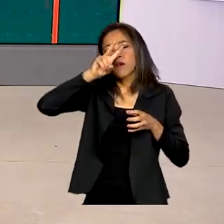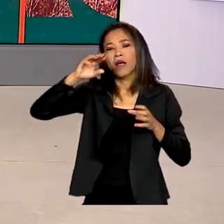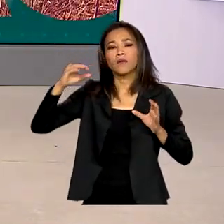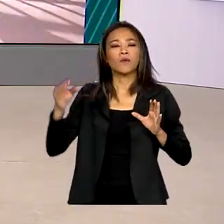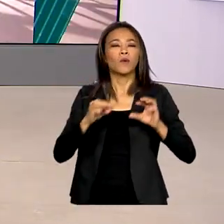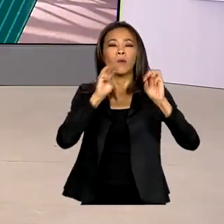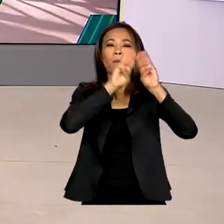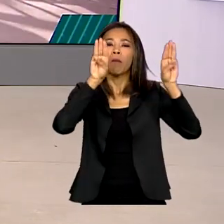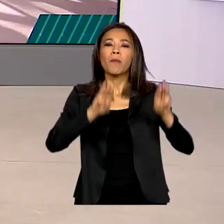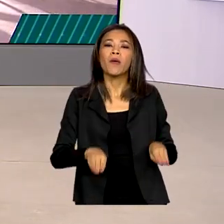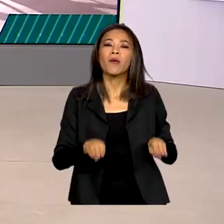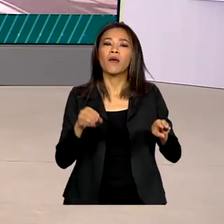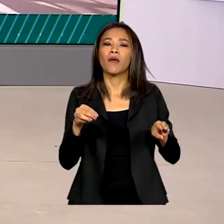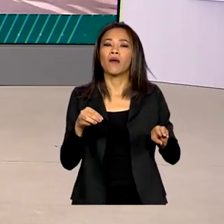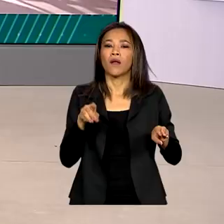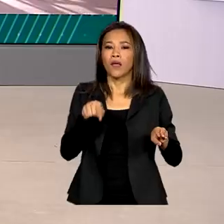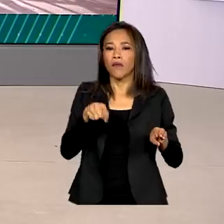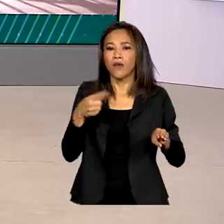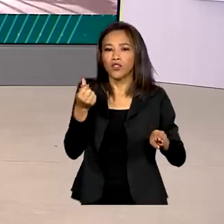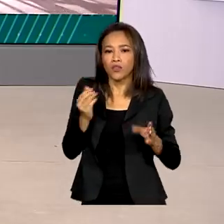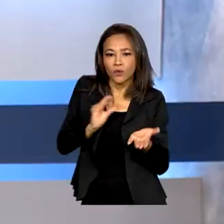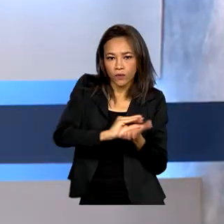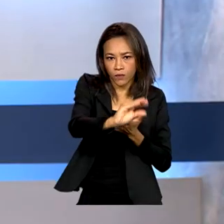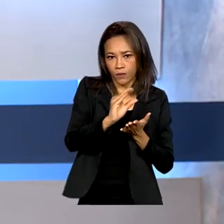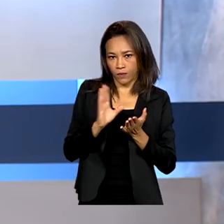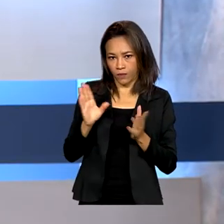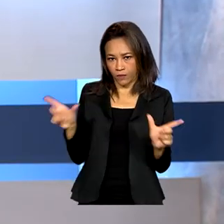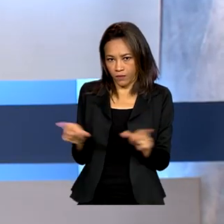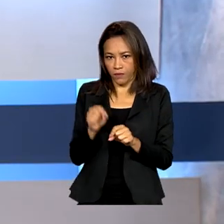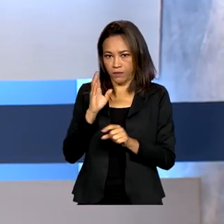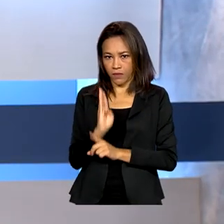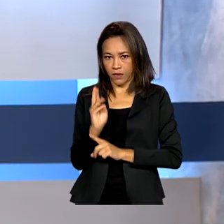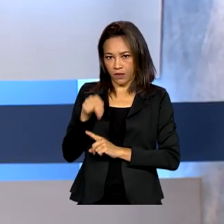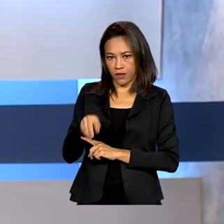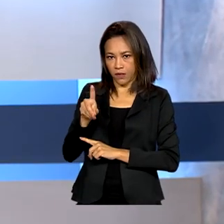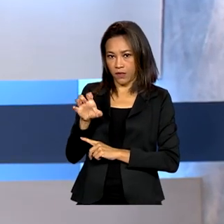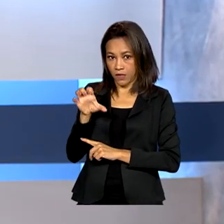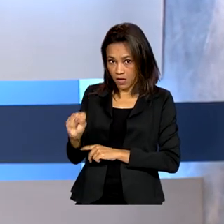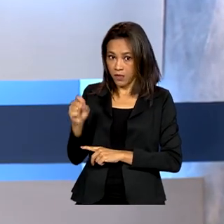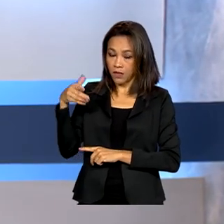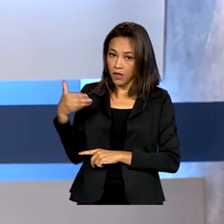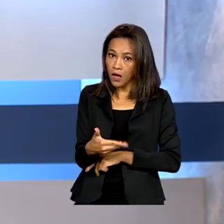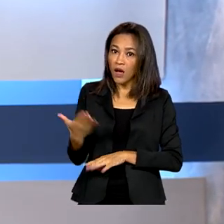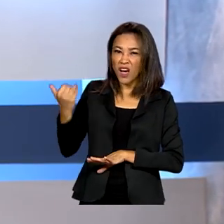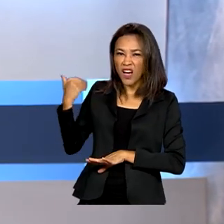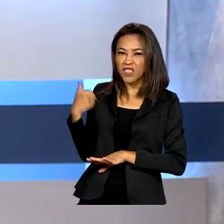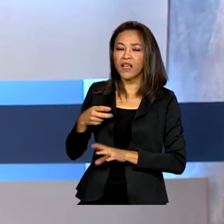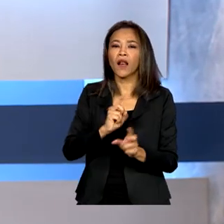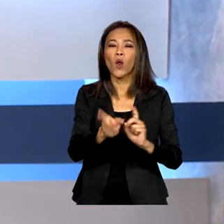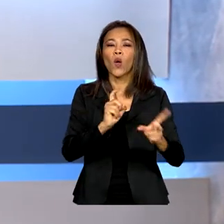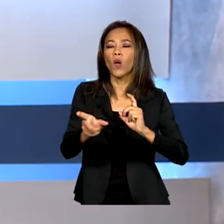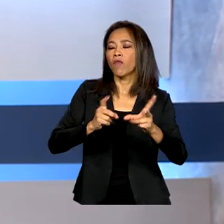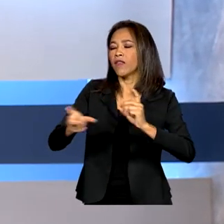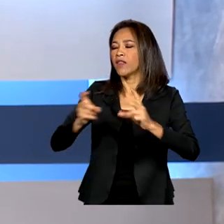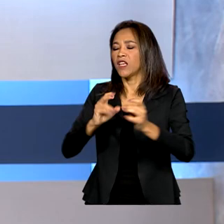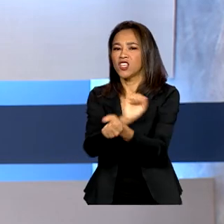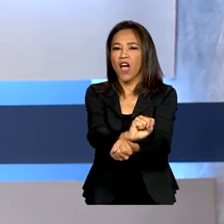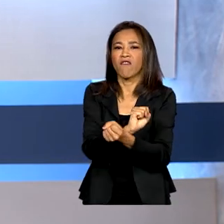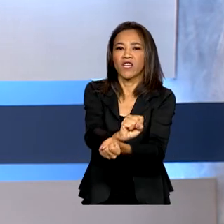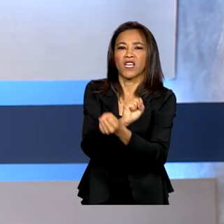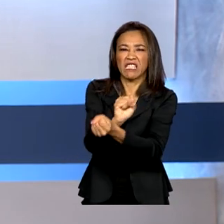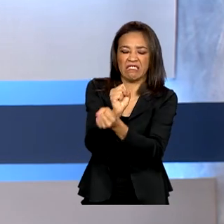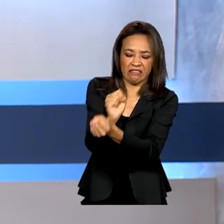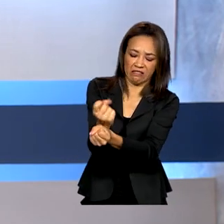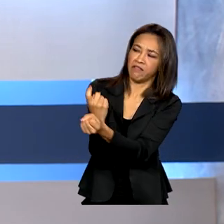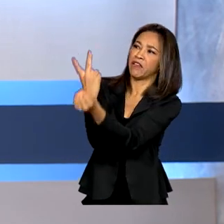ser construído com recursos do BNDES. O local serviu de mercado para a compra e venda de africanos durante